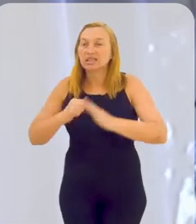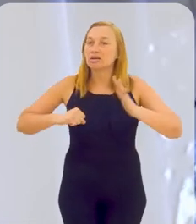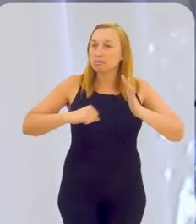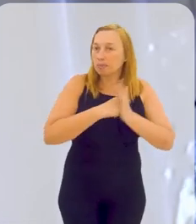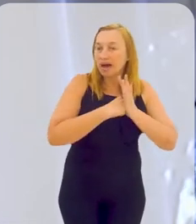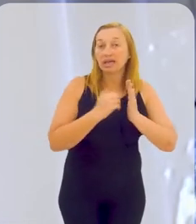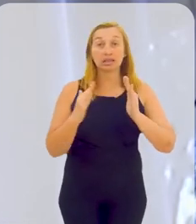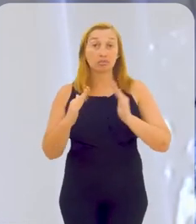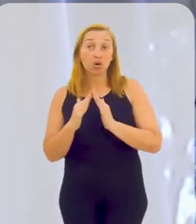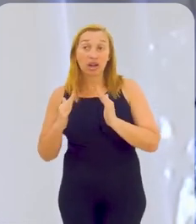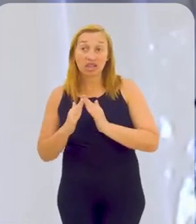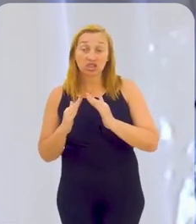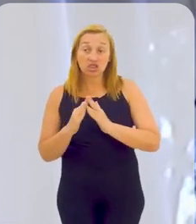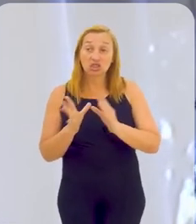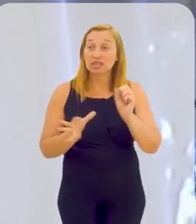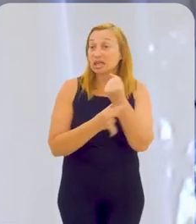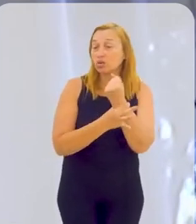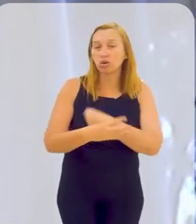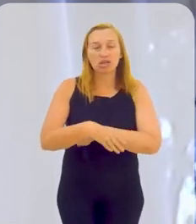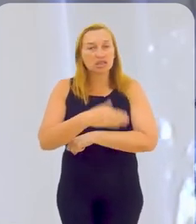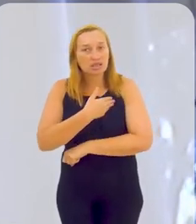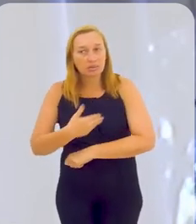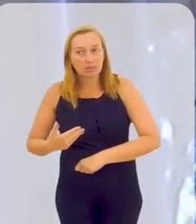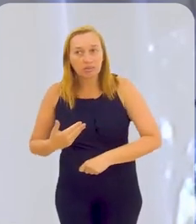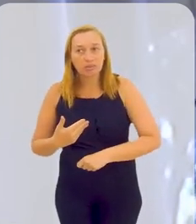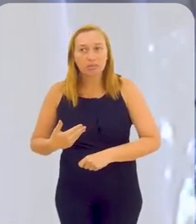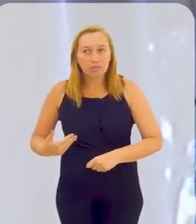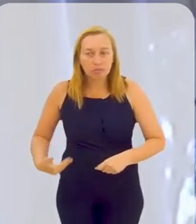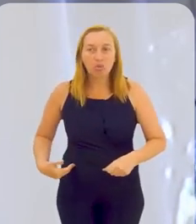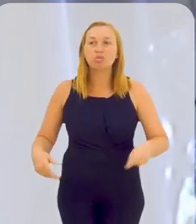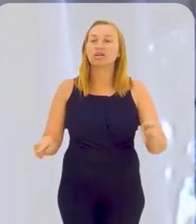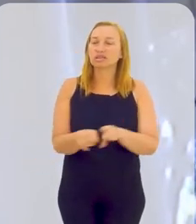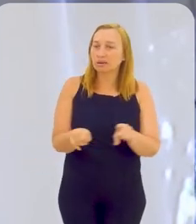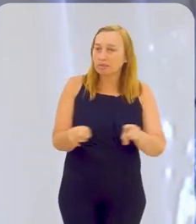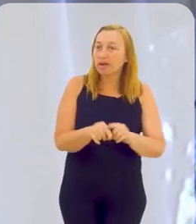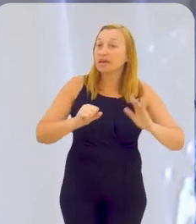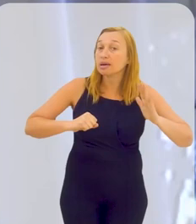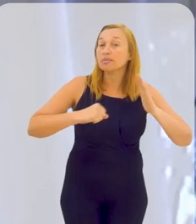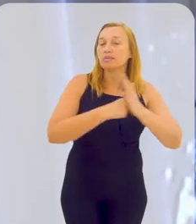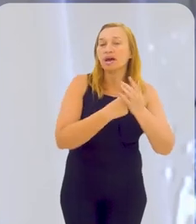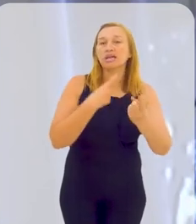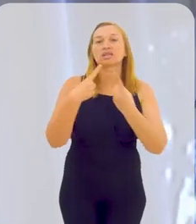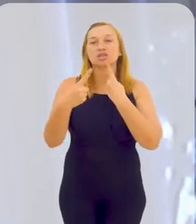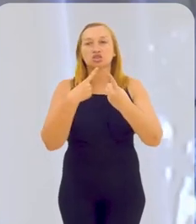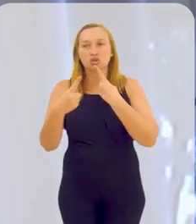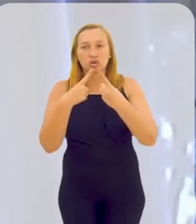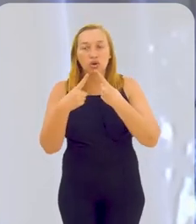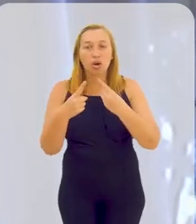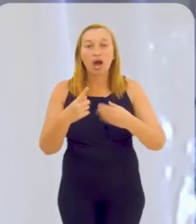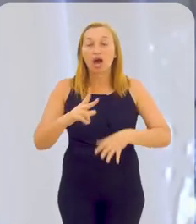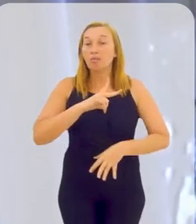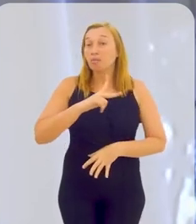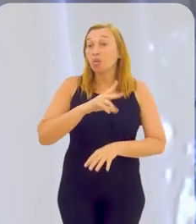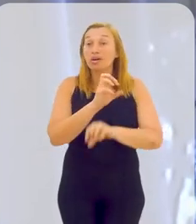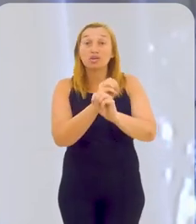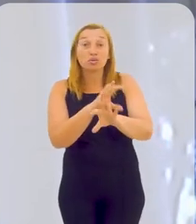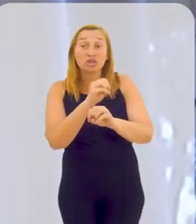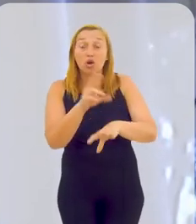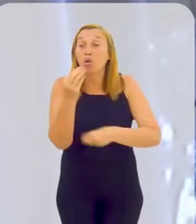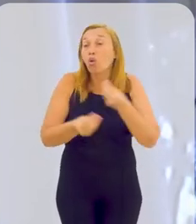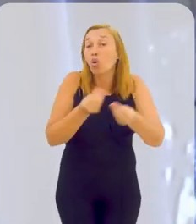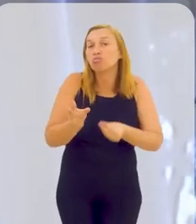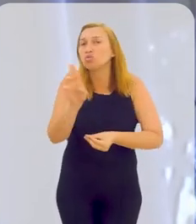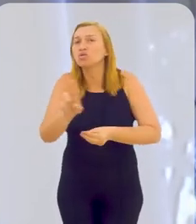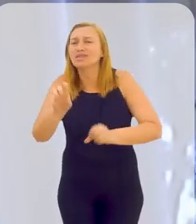impacta e habitacional, a questão de segurança pública impacta demais sobre essa discussão, a própria educação,